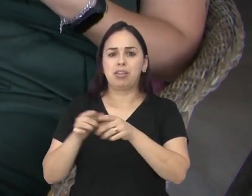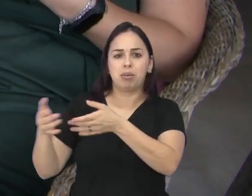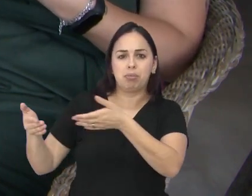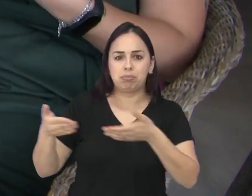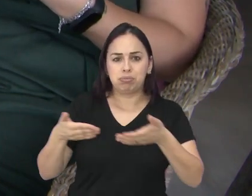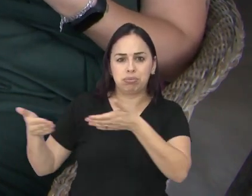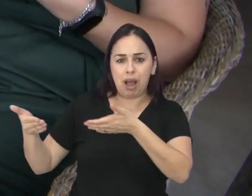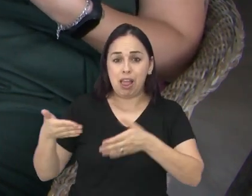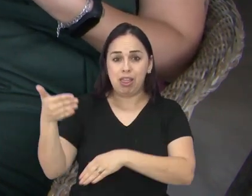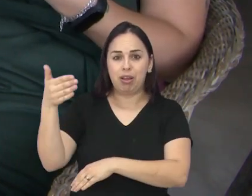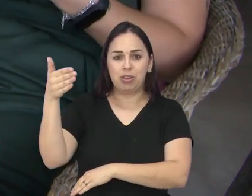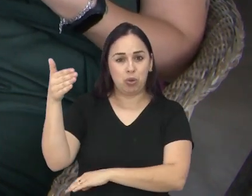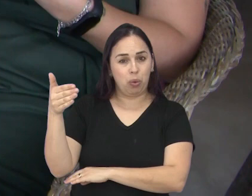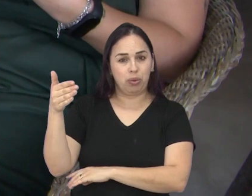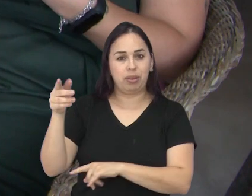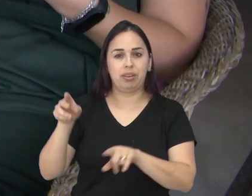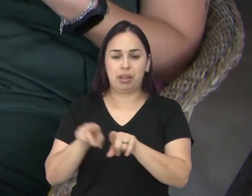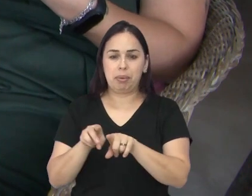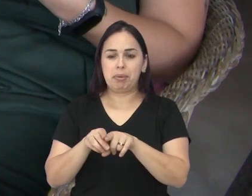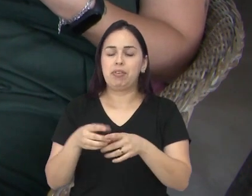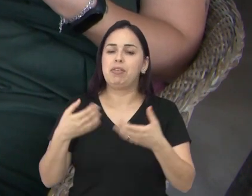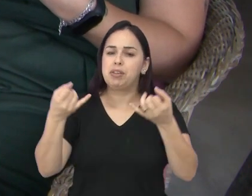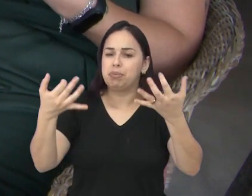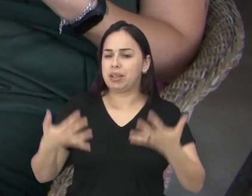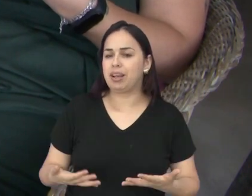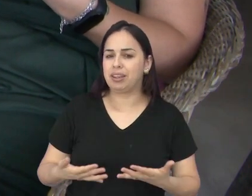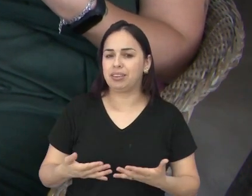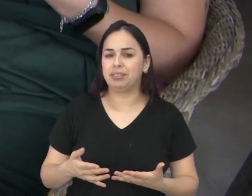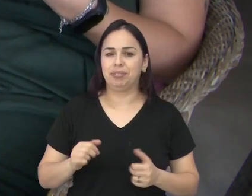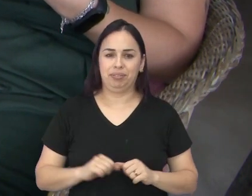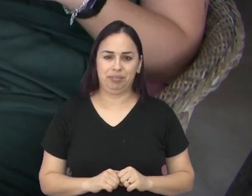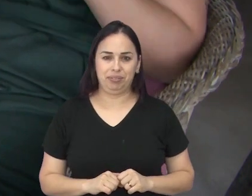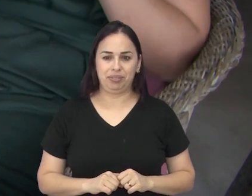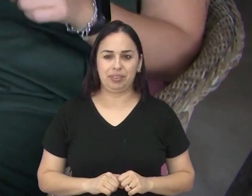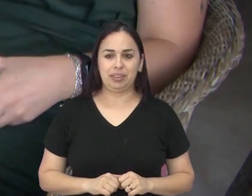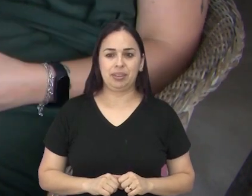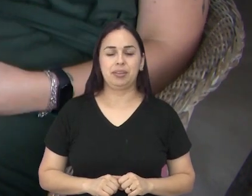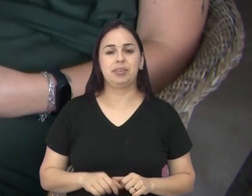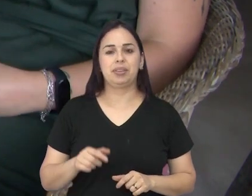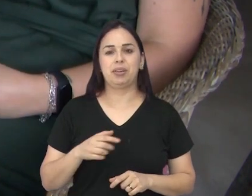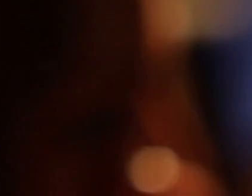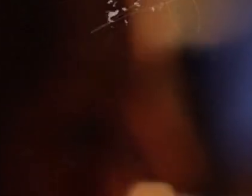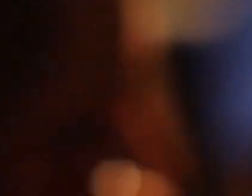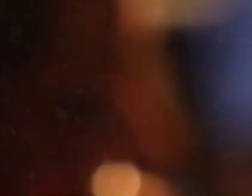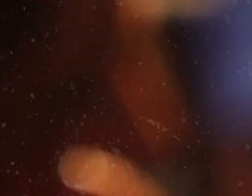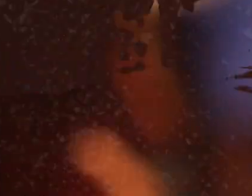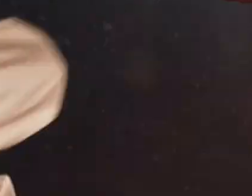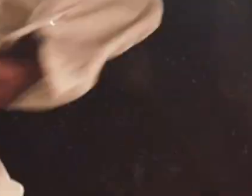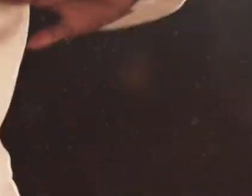né? Tem. A gente vai falar sobre ele também no próximo bloco. A gente já volta.